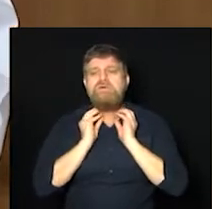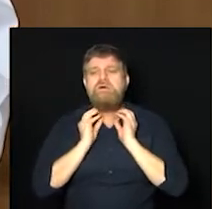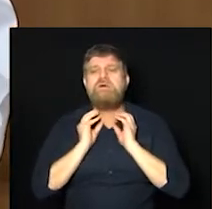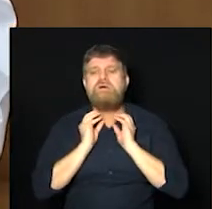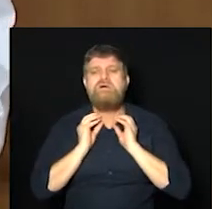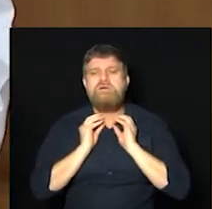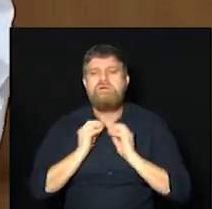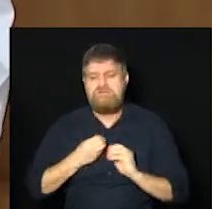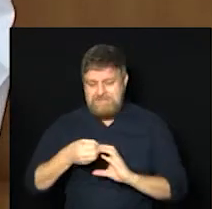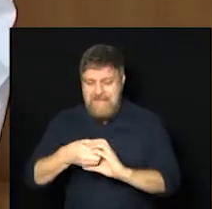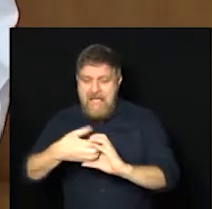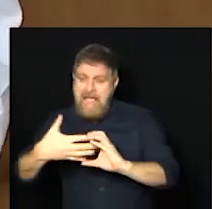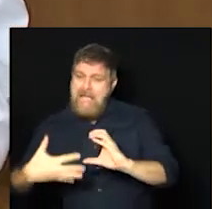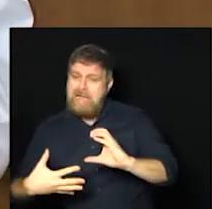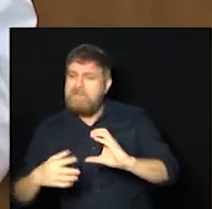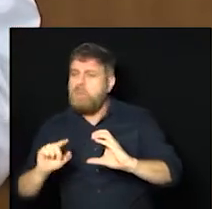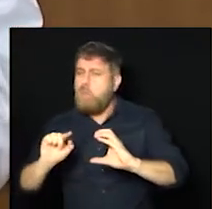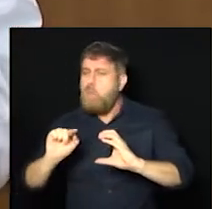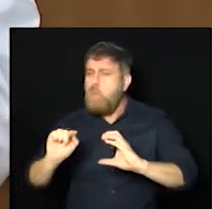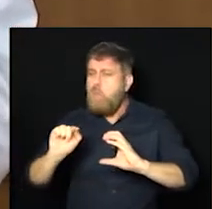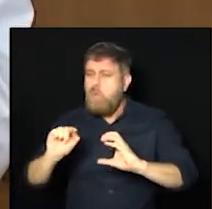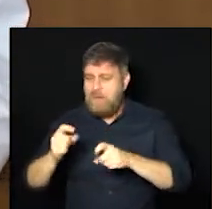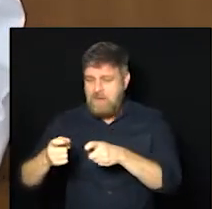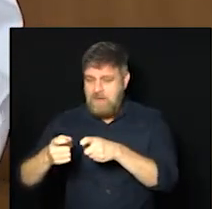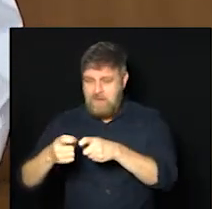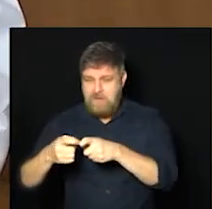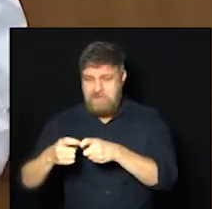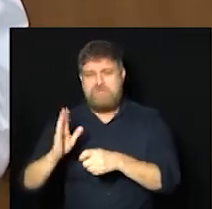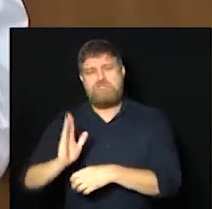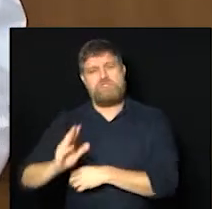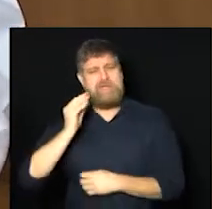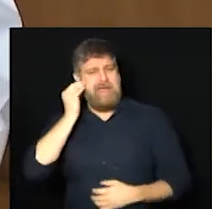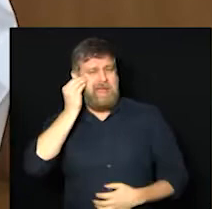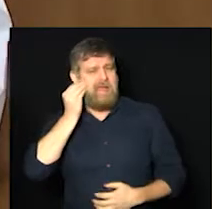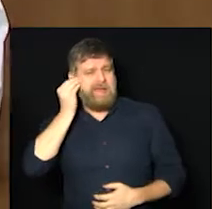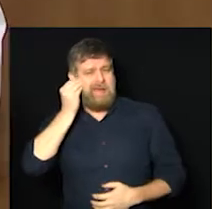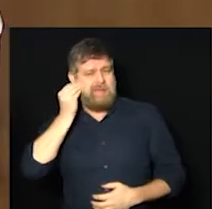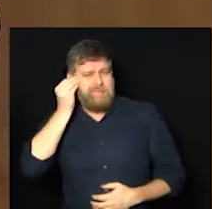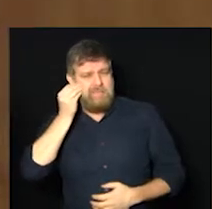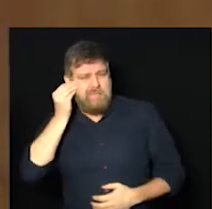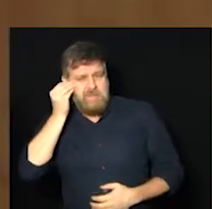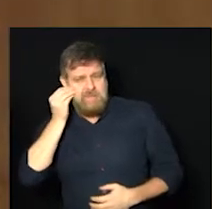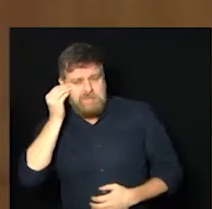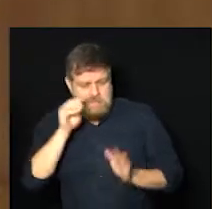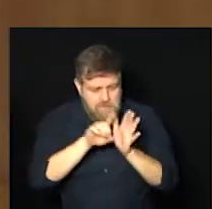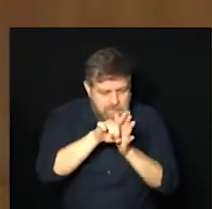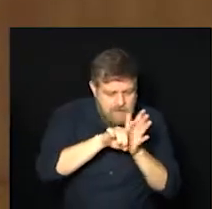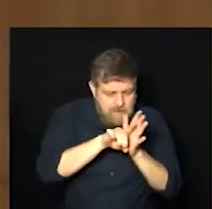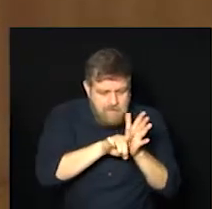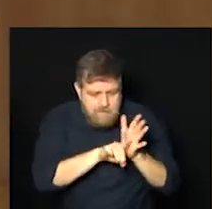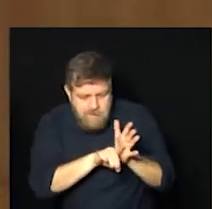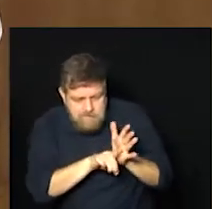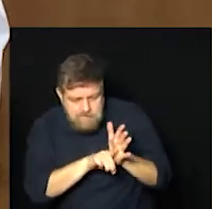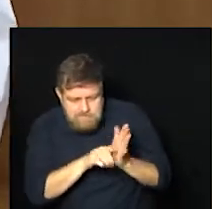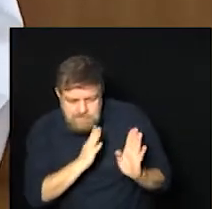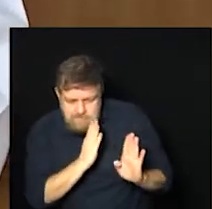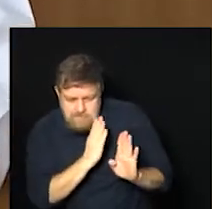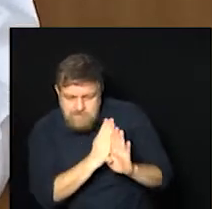bastante característico e o médico que tem experiência, obviamente, vai examinar e vai ver. A